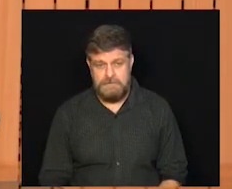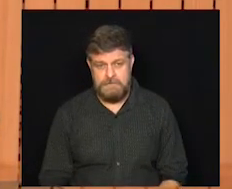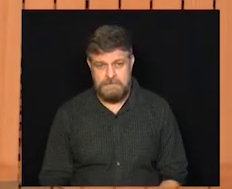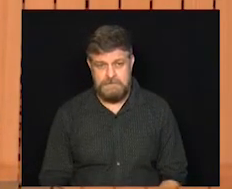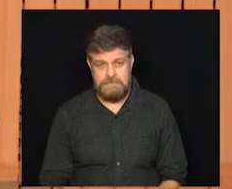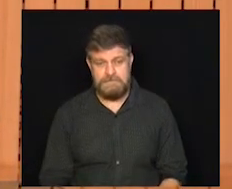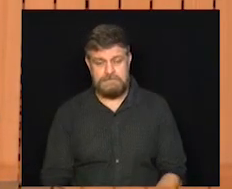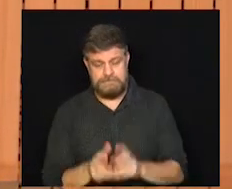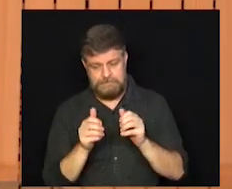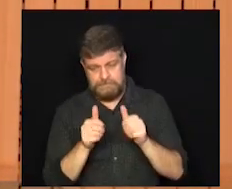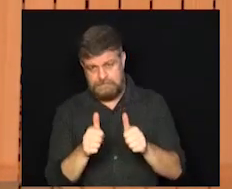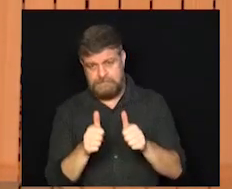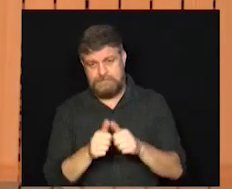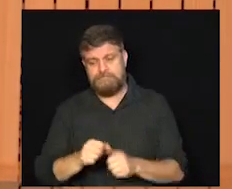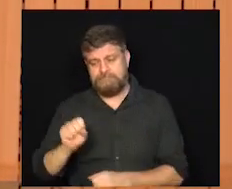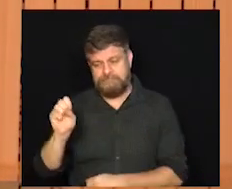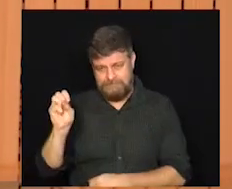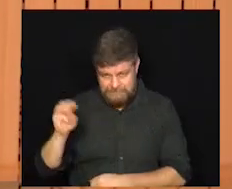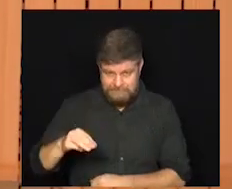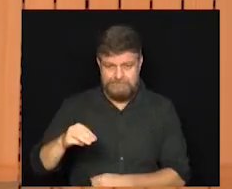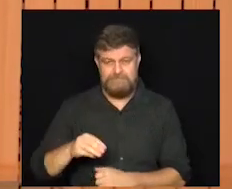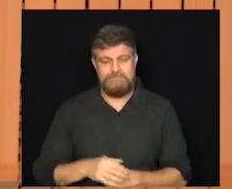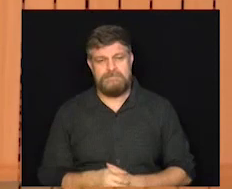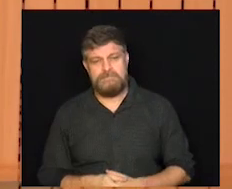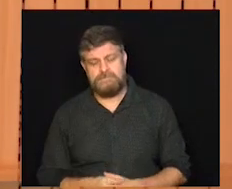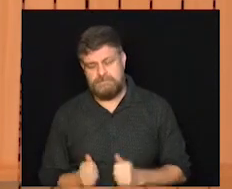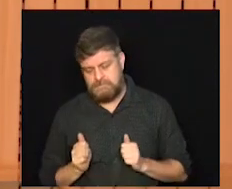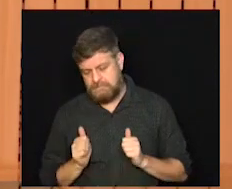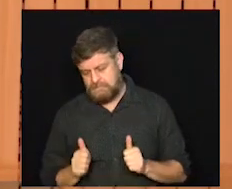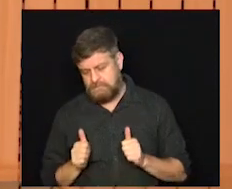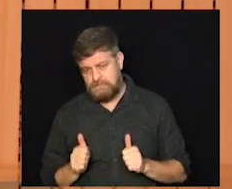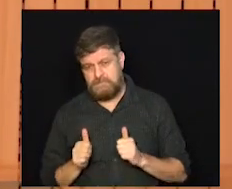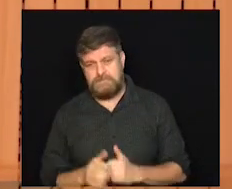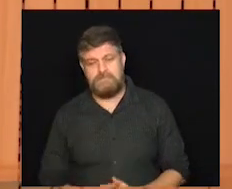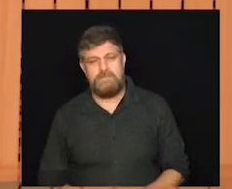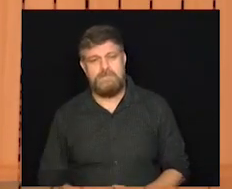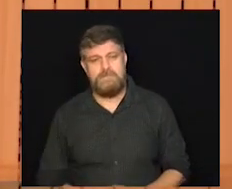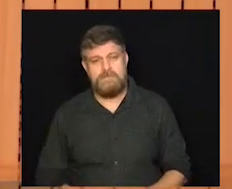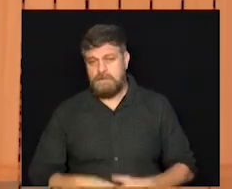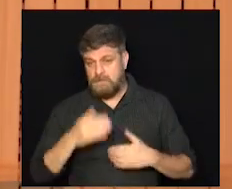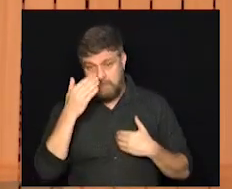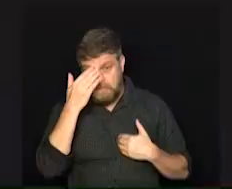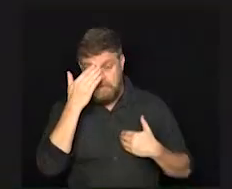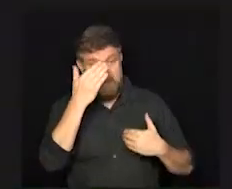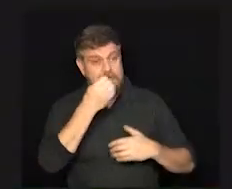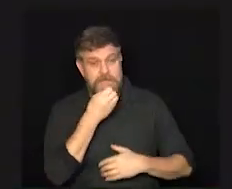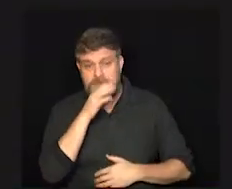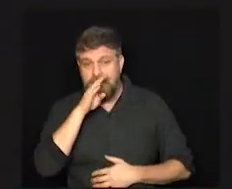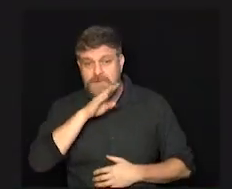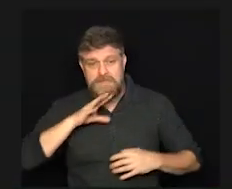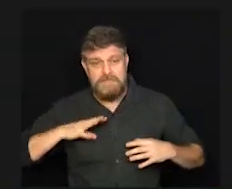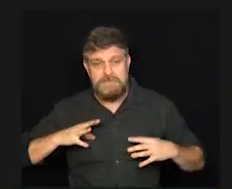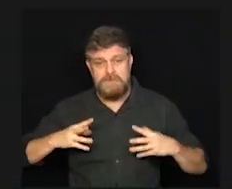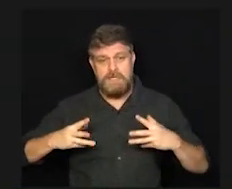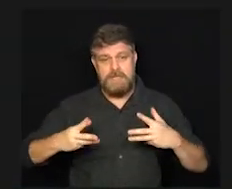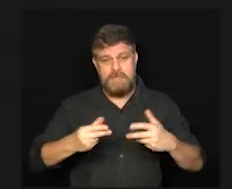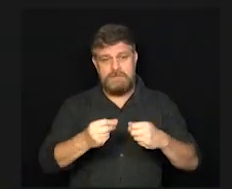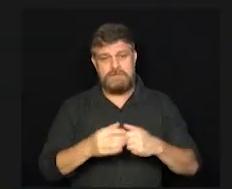Feito aí? Sim, agora sim. Ok. Bem, obrigado. Boa tarde a todos aí.